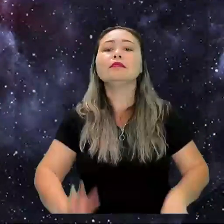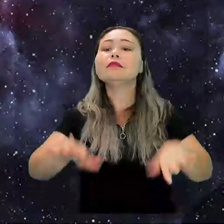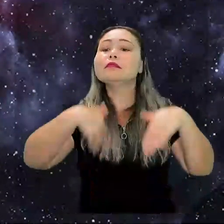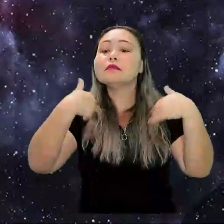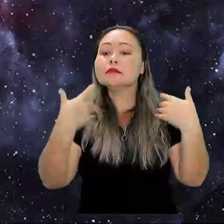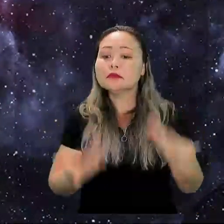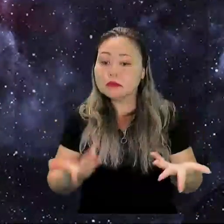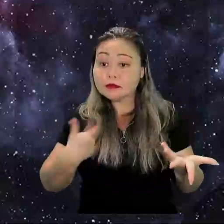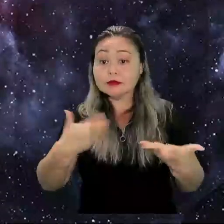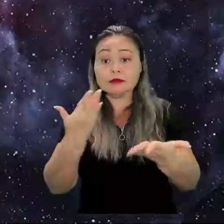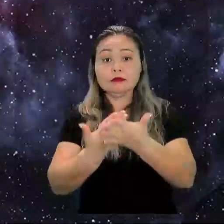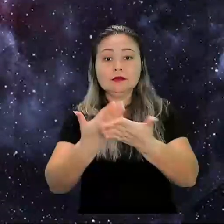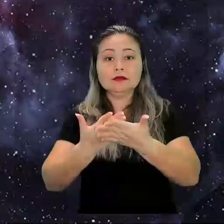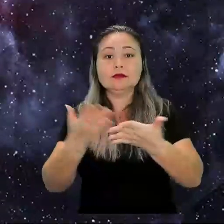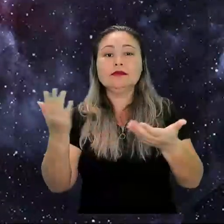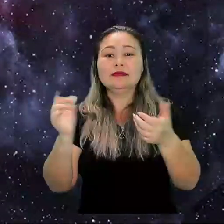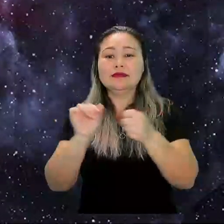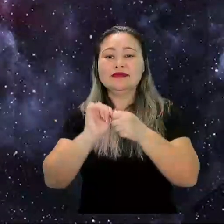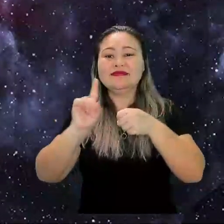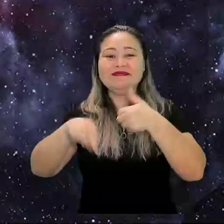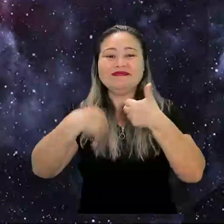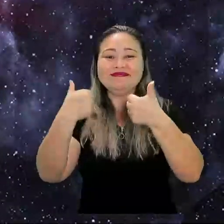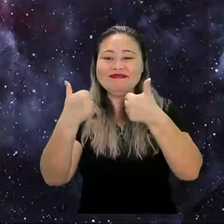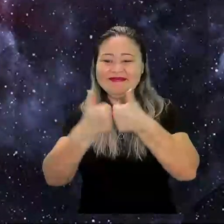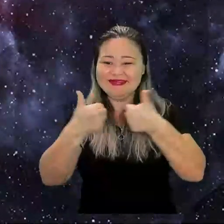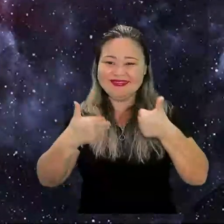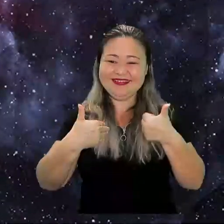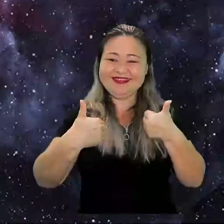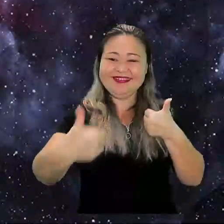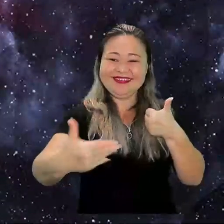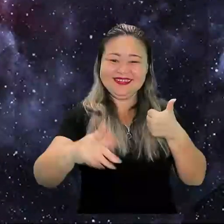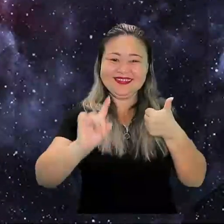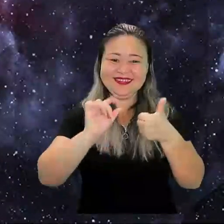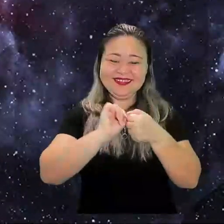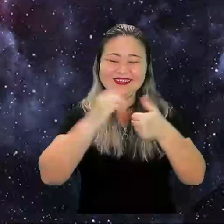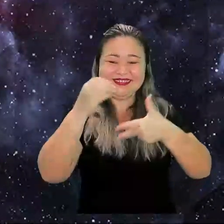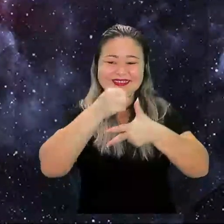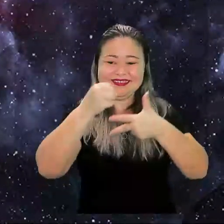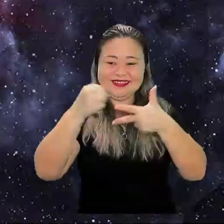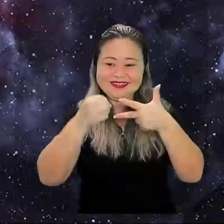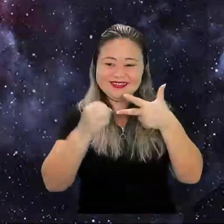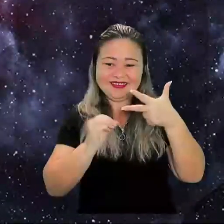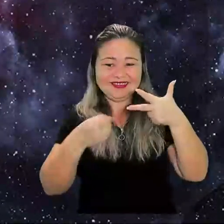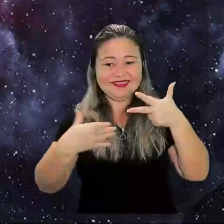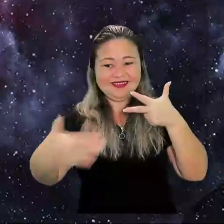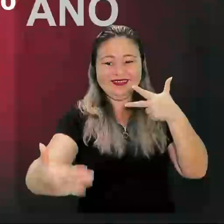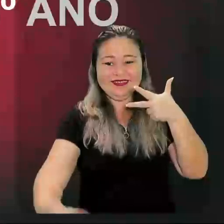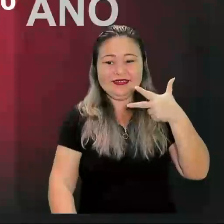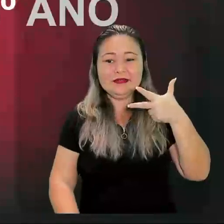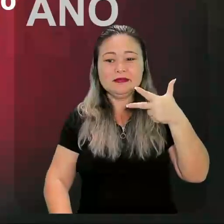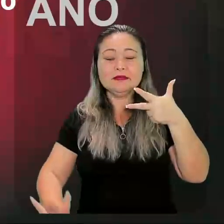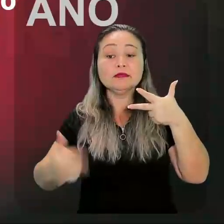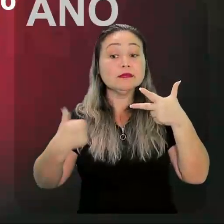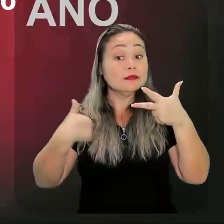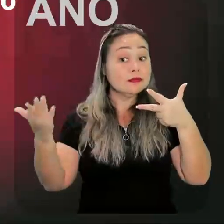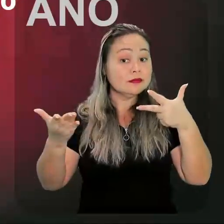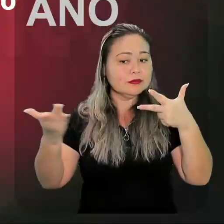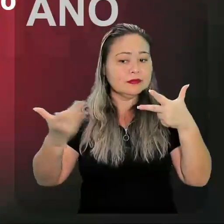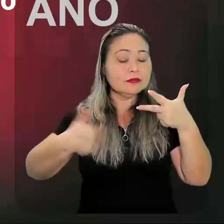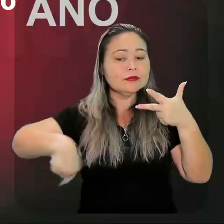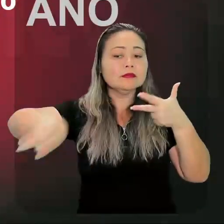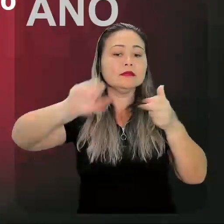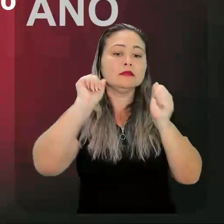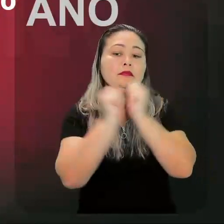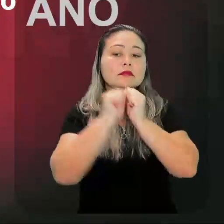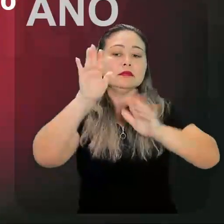Enquanto isso, na sala de justiça, vamos à nossa super aula do Enem ativar. Então, a gente vai fazer hoje com